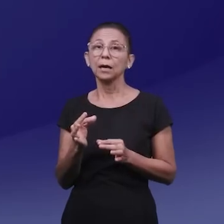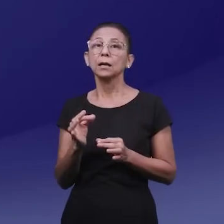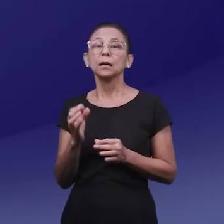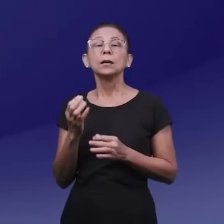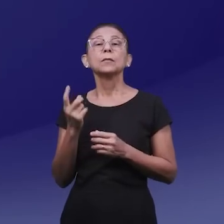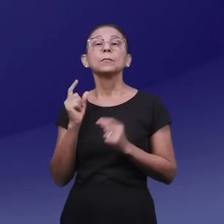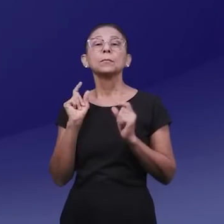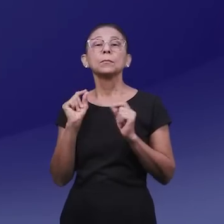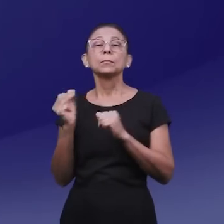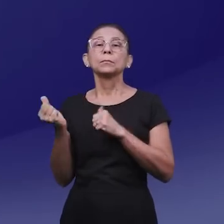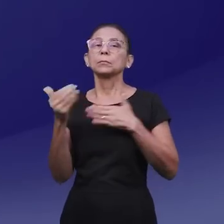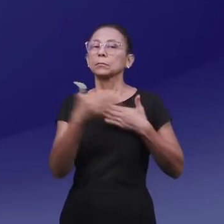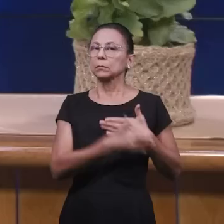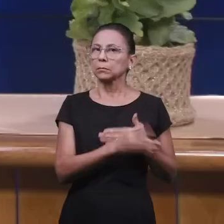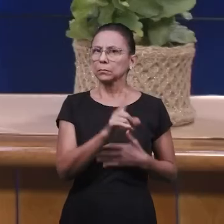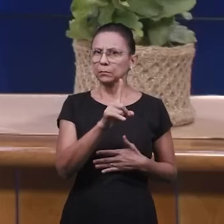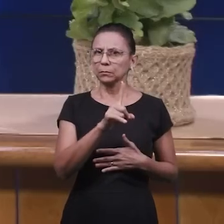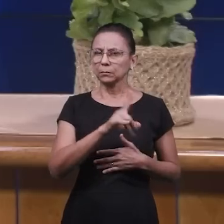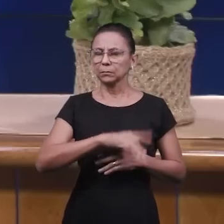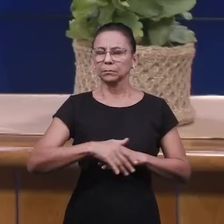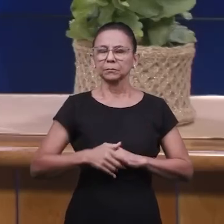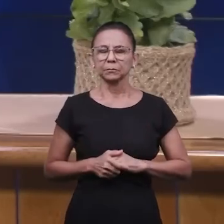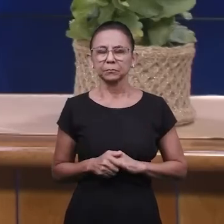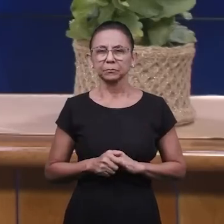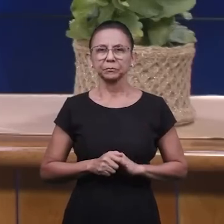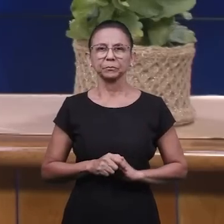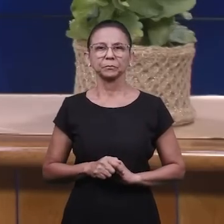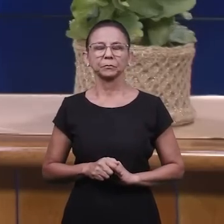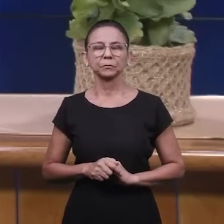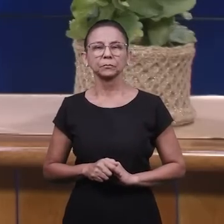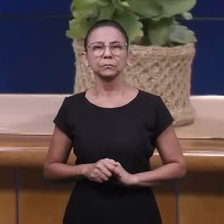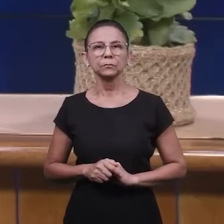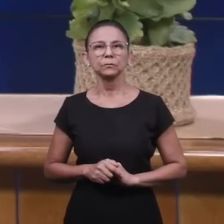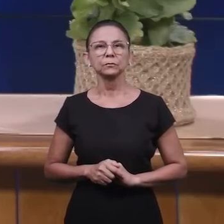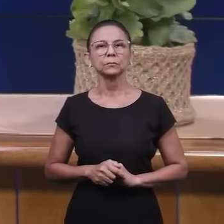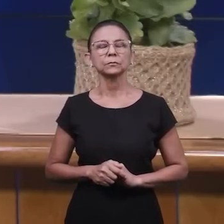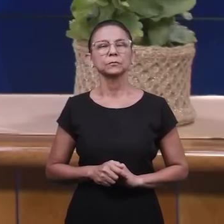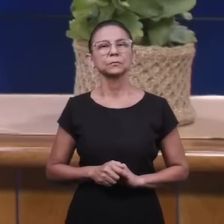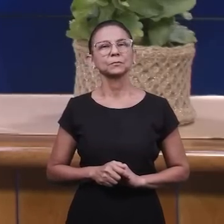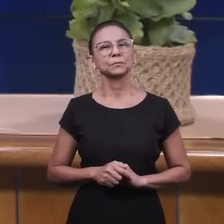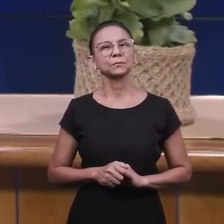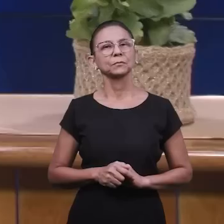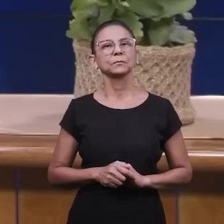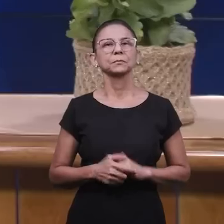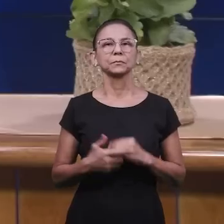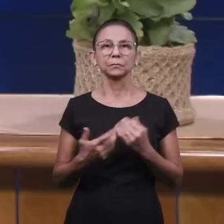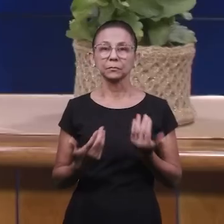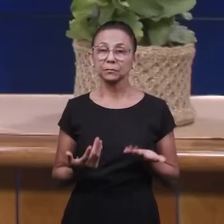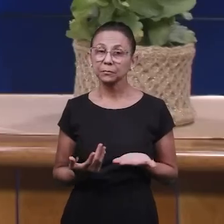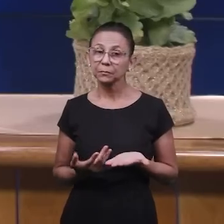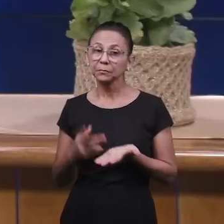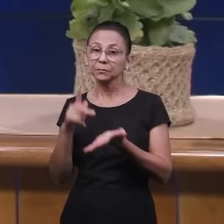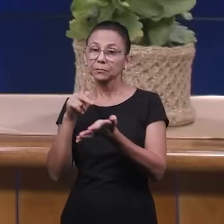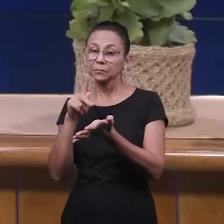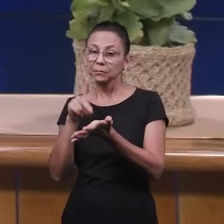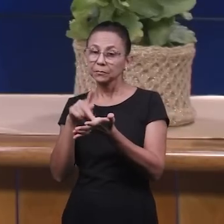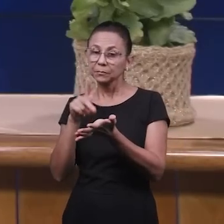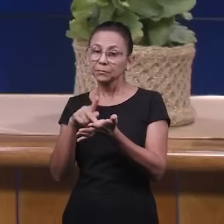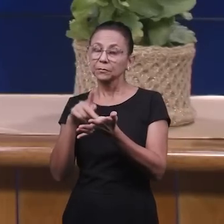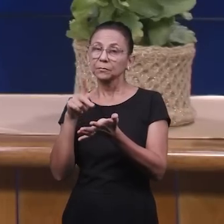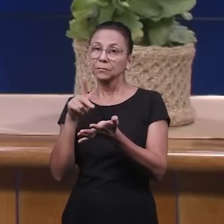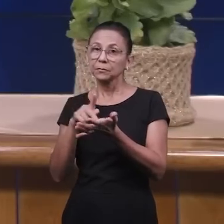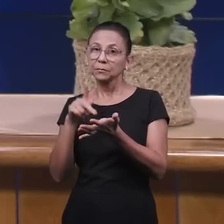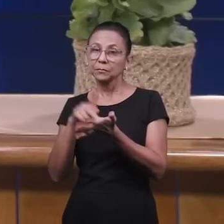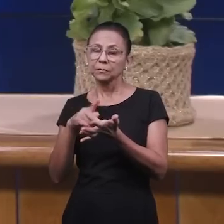Essa experiência, nós precisamos entender que há uma separação. Diz o texto, se separá-lo-á e lhe